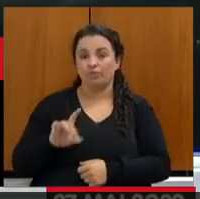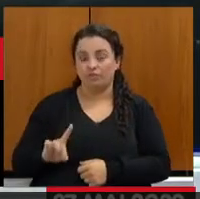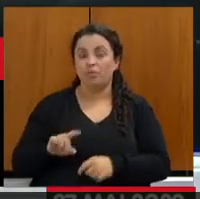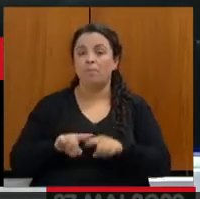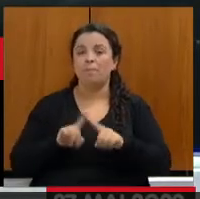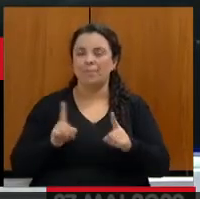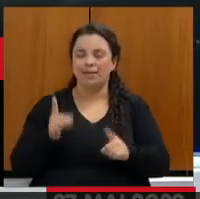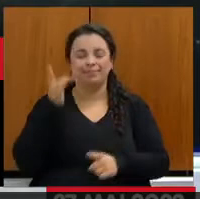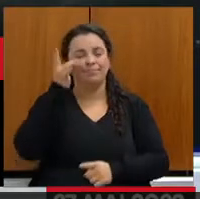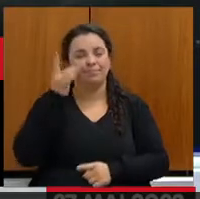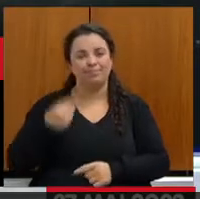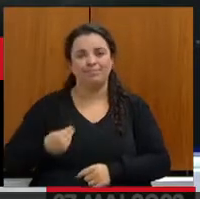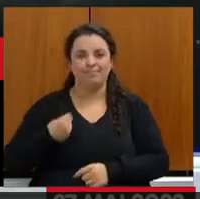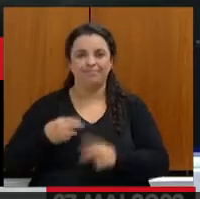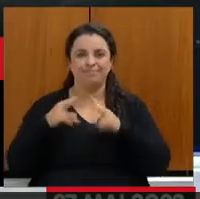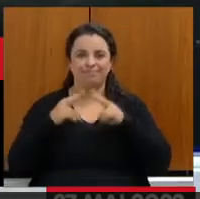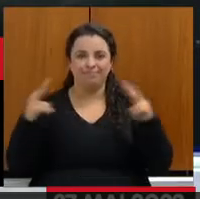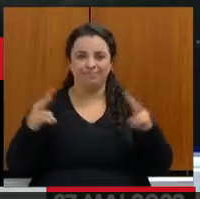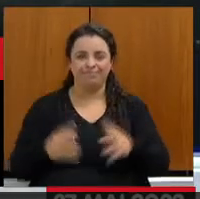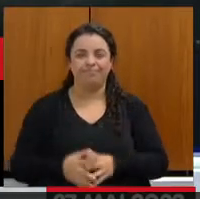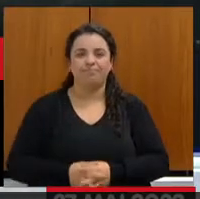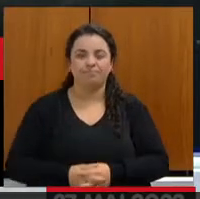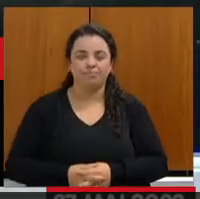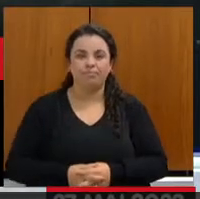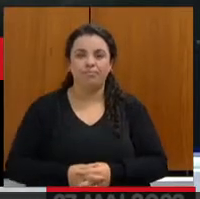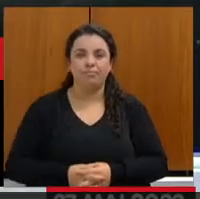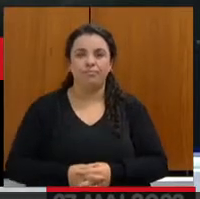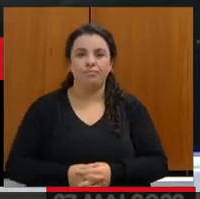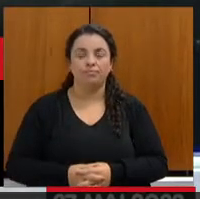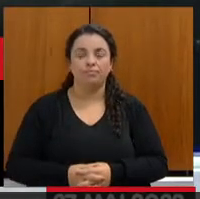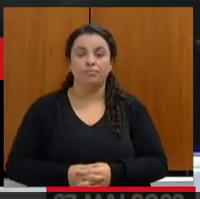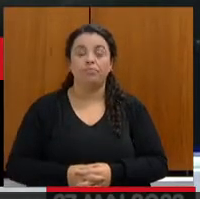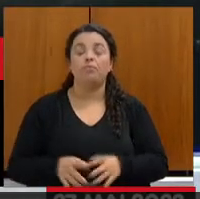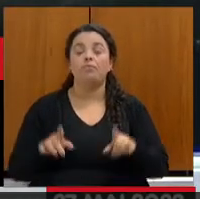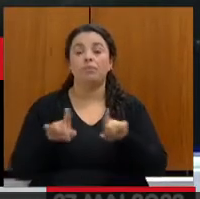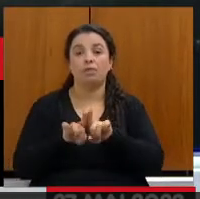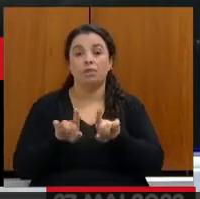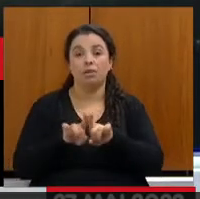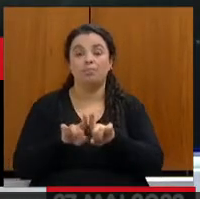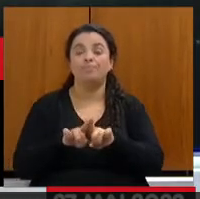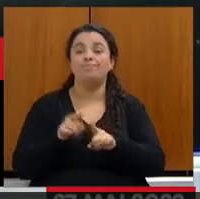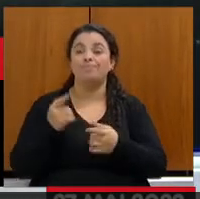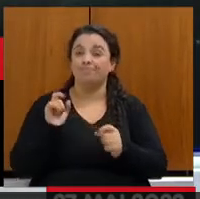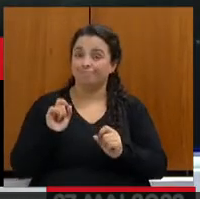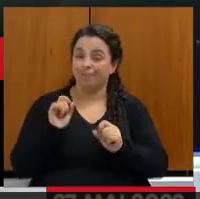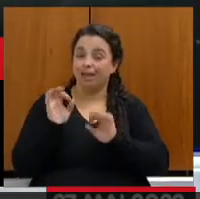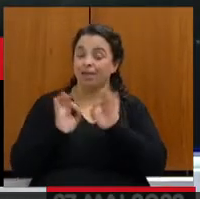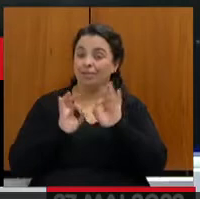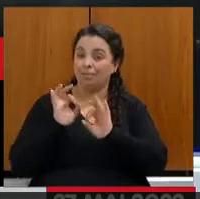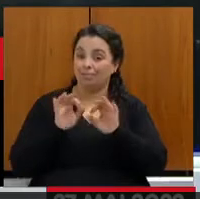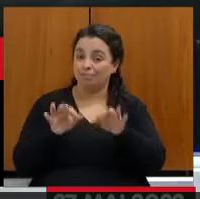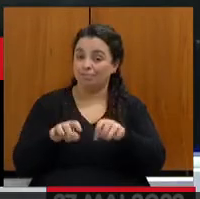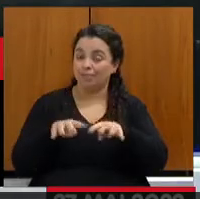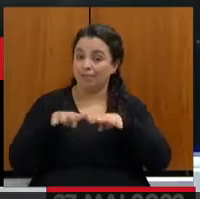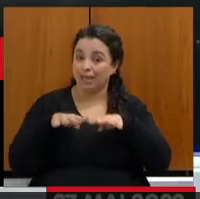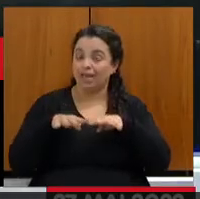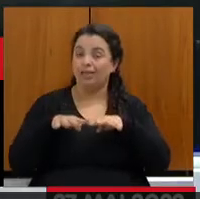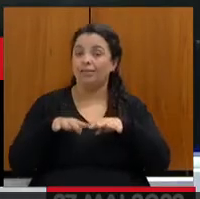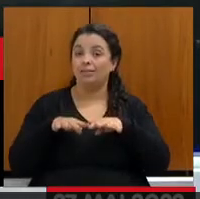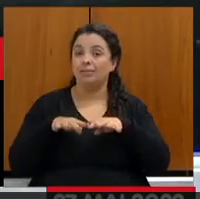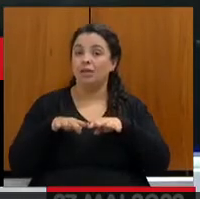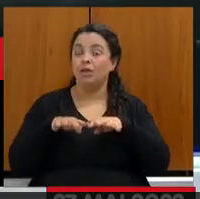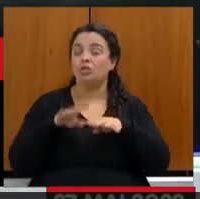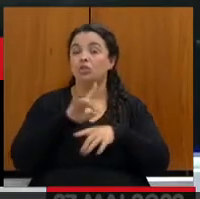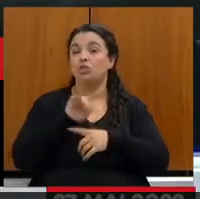presente aqui de forma virtual E além disso apenar estava previsto inicialmente para acontecer no dia onze de